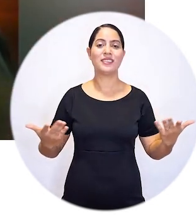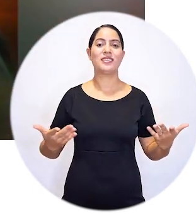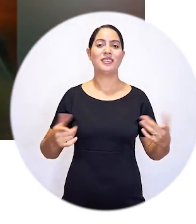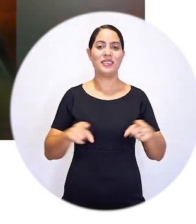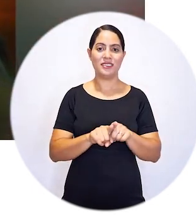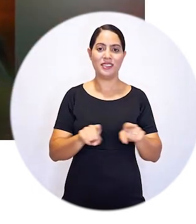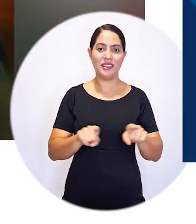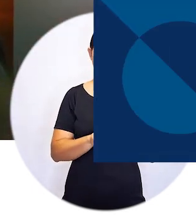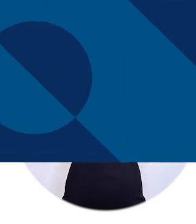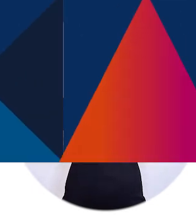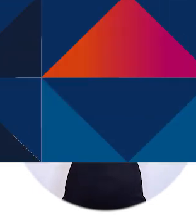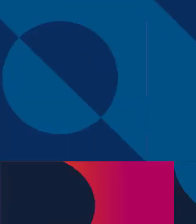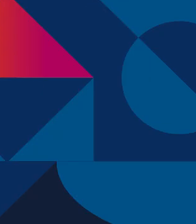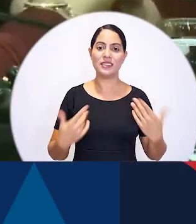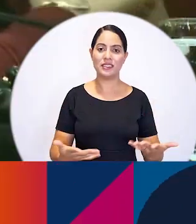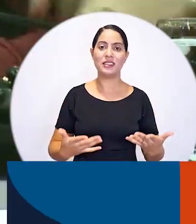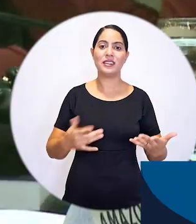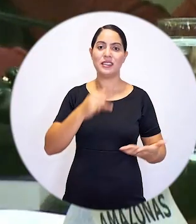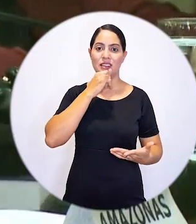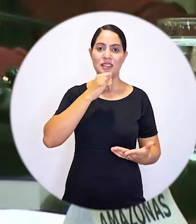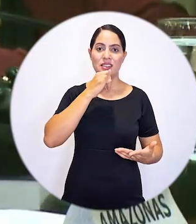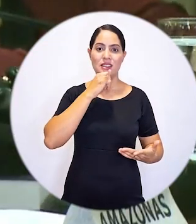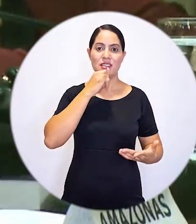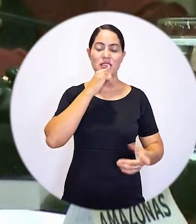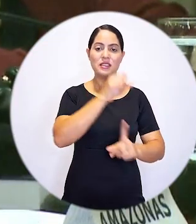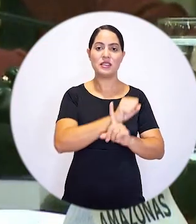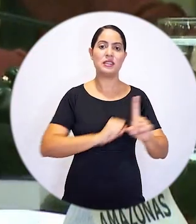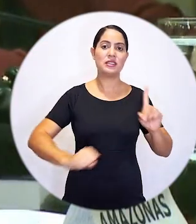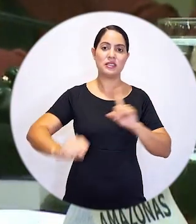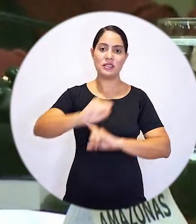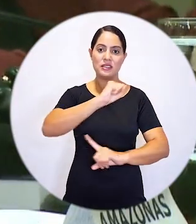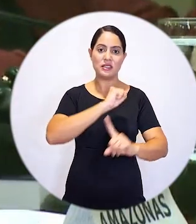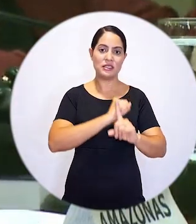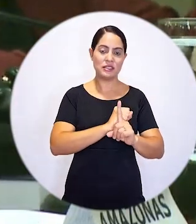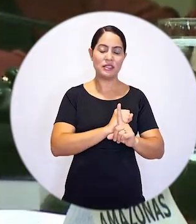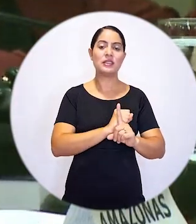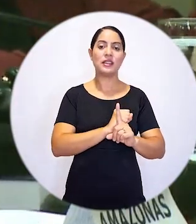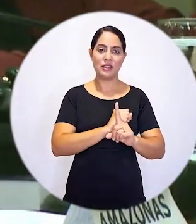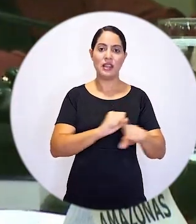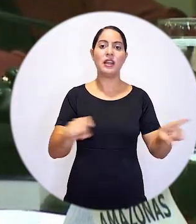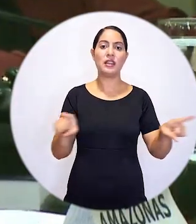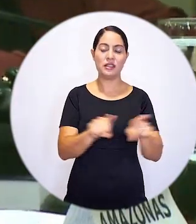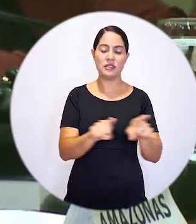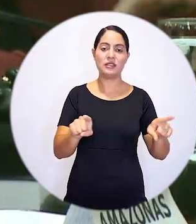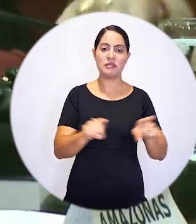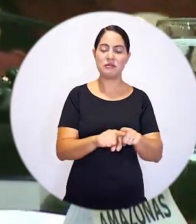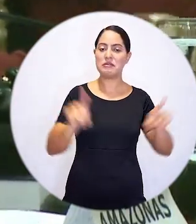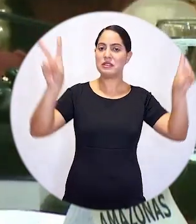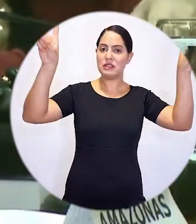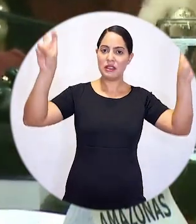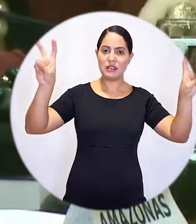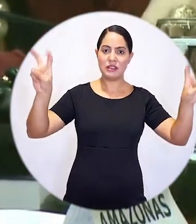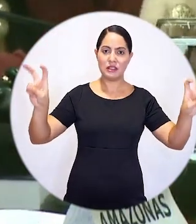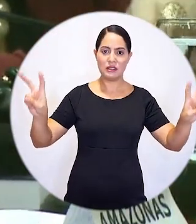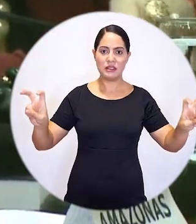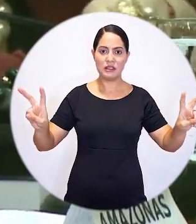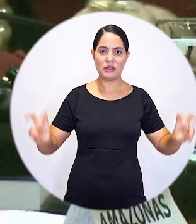de interseccionalidade, é exemplo para a sociedade, tantas outras pautas, doutor Beto